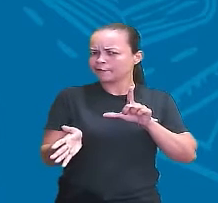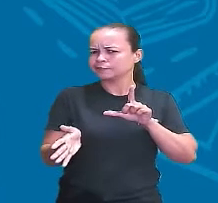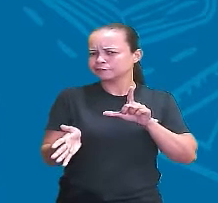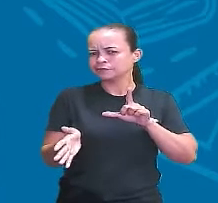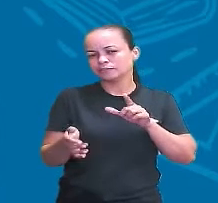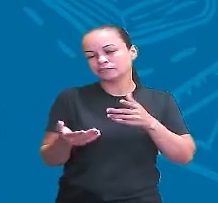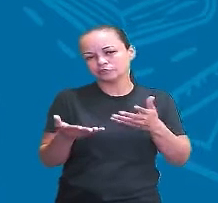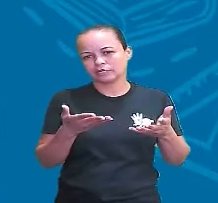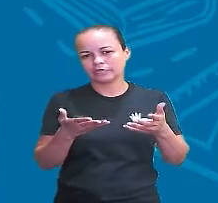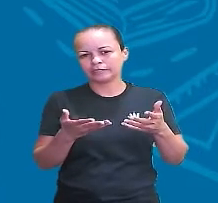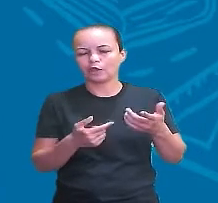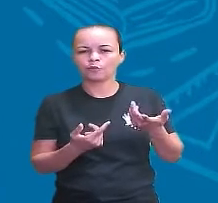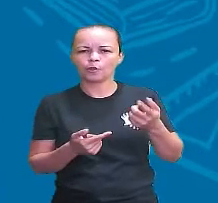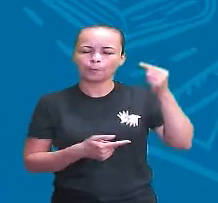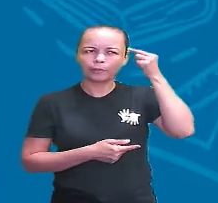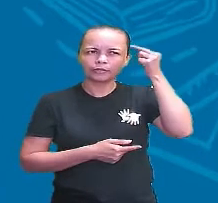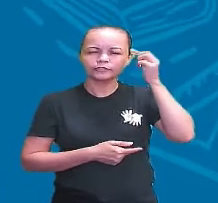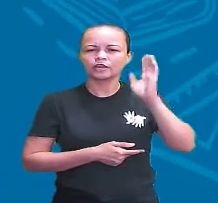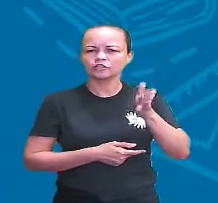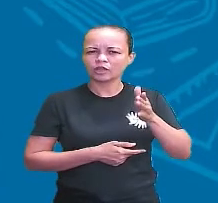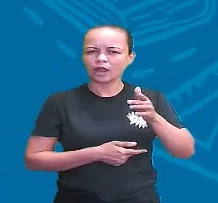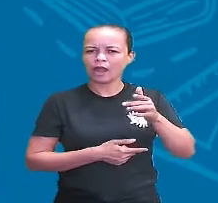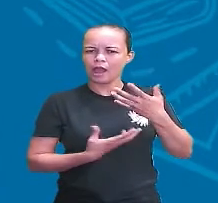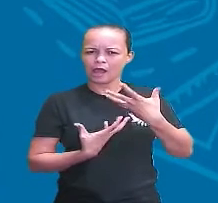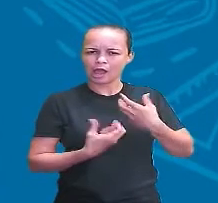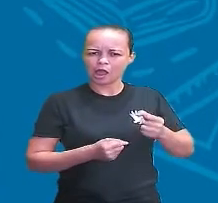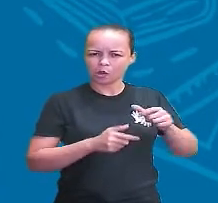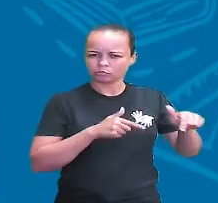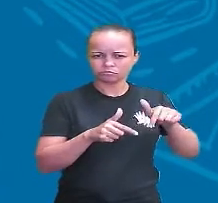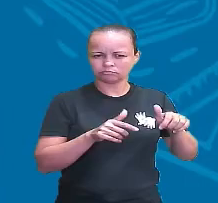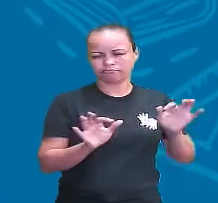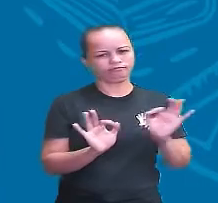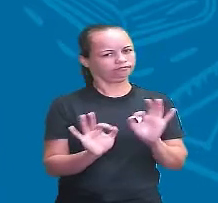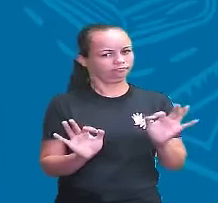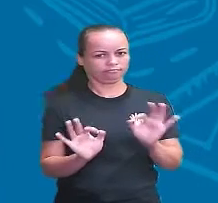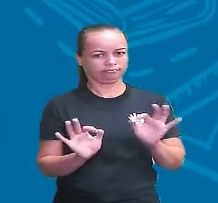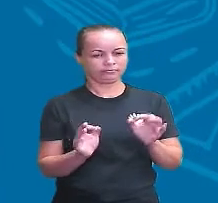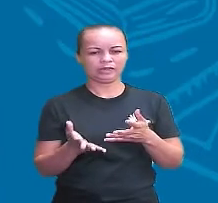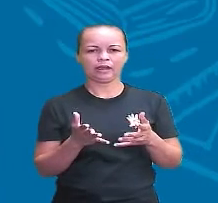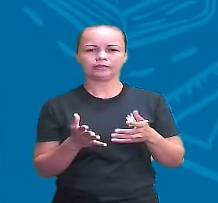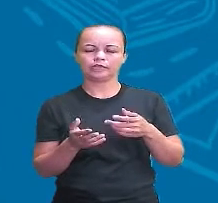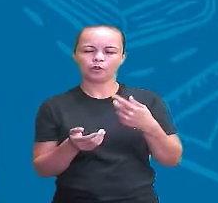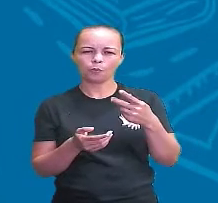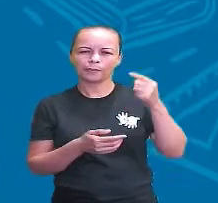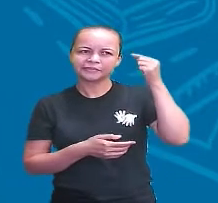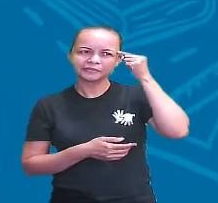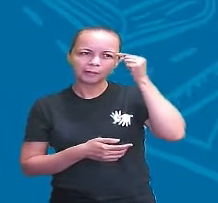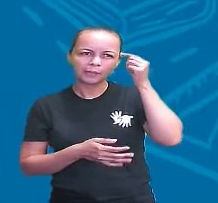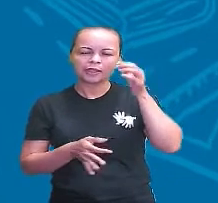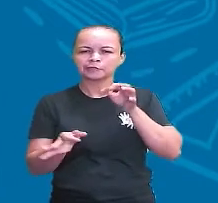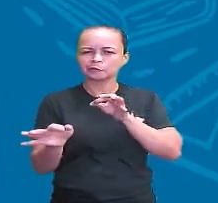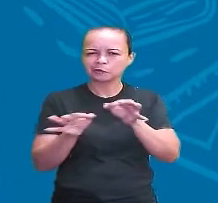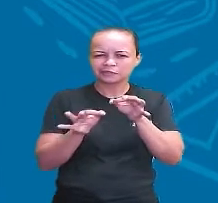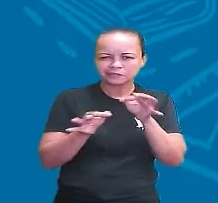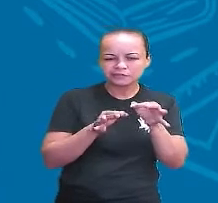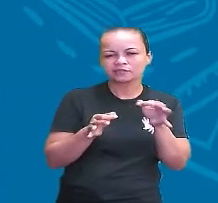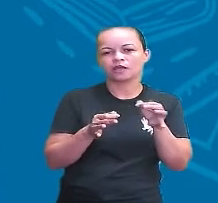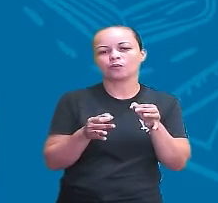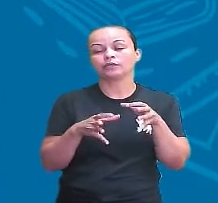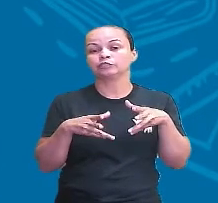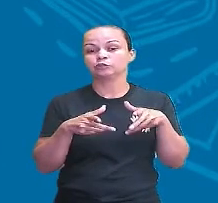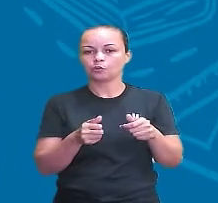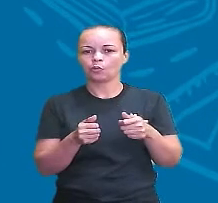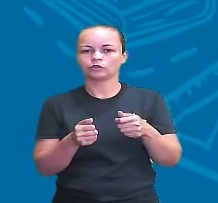minha decisão, eu não vou aceitar esse trabalho. Então, há aí um pensamento, um planejamento em torno dessa decisão